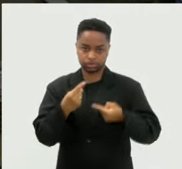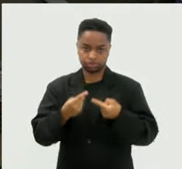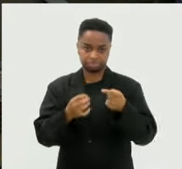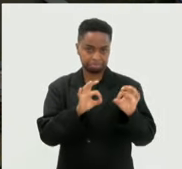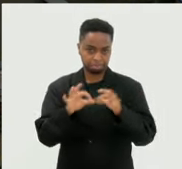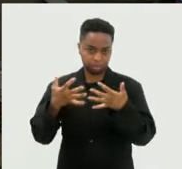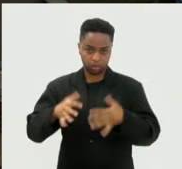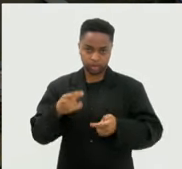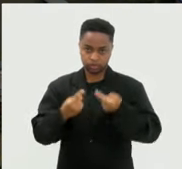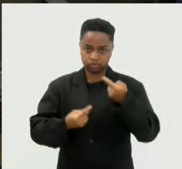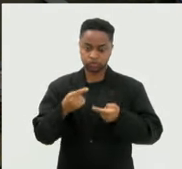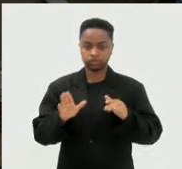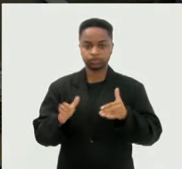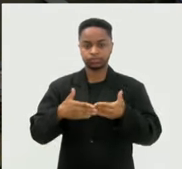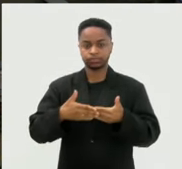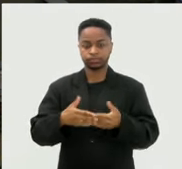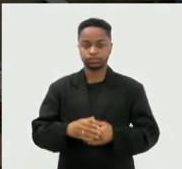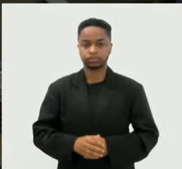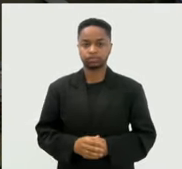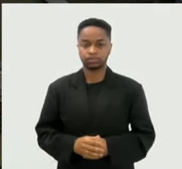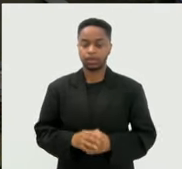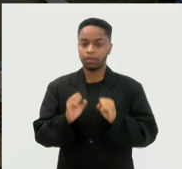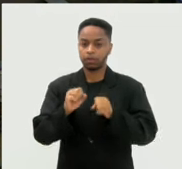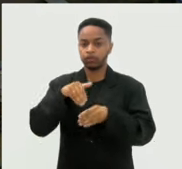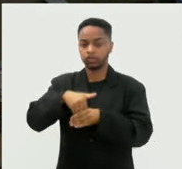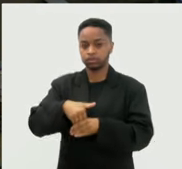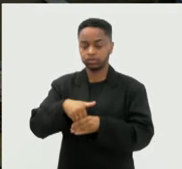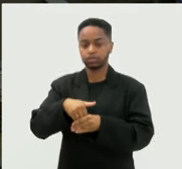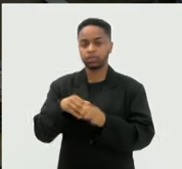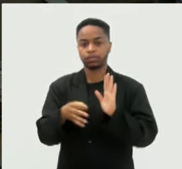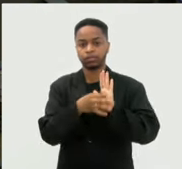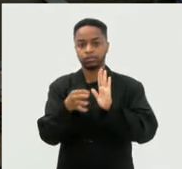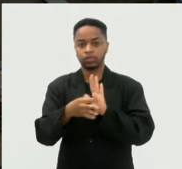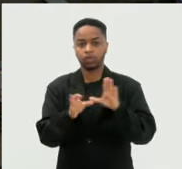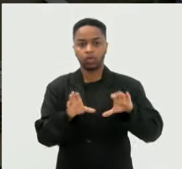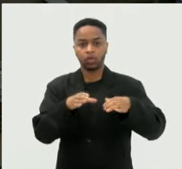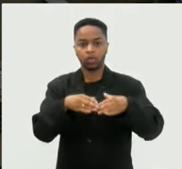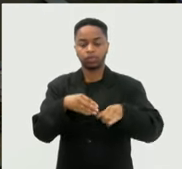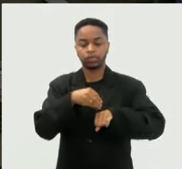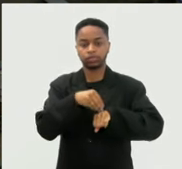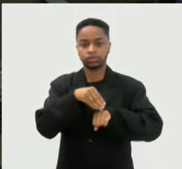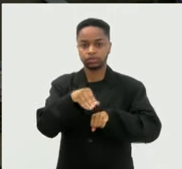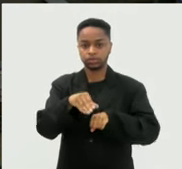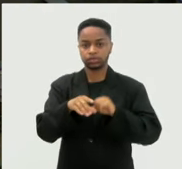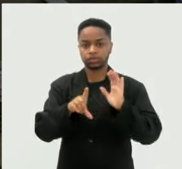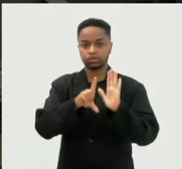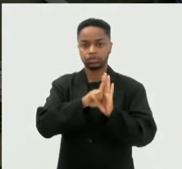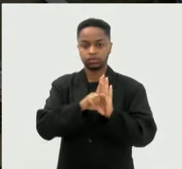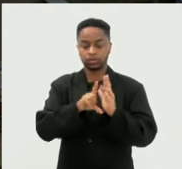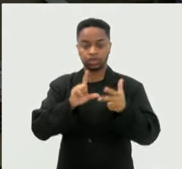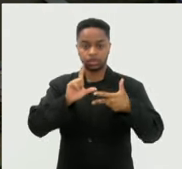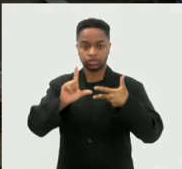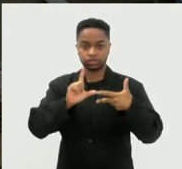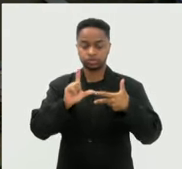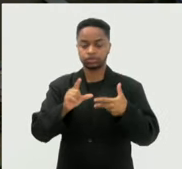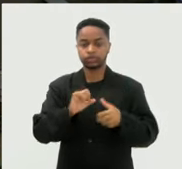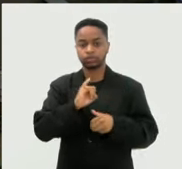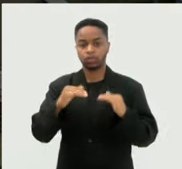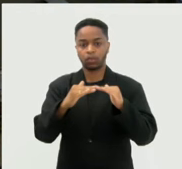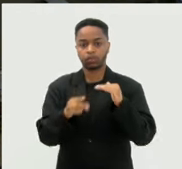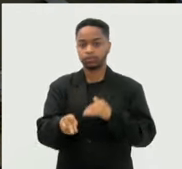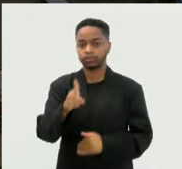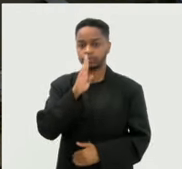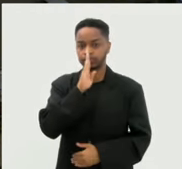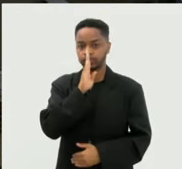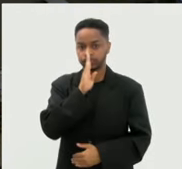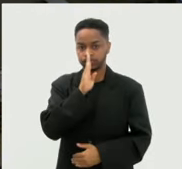queira discutir, encerrada a discussão. Em votação, parecer da Comissão de Indicações Legislativas. Os senhores que aprovam permaneçam como